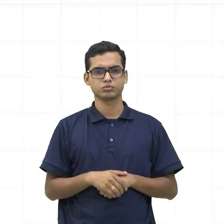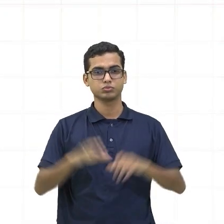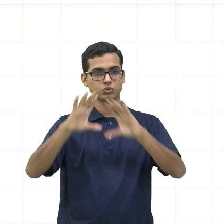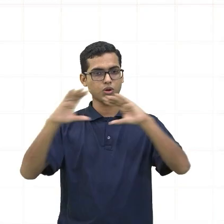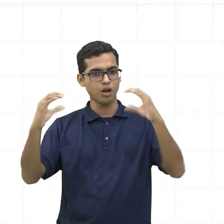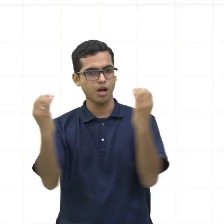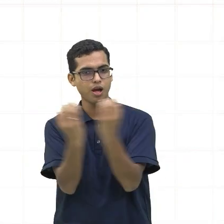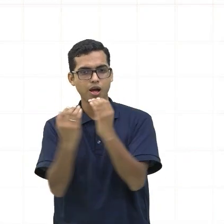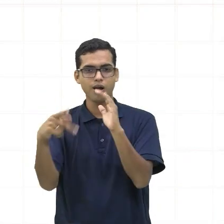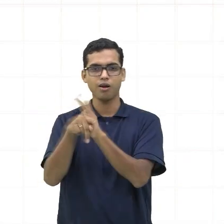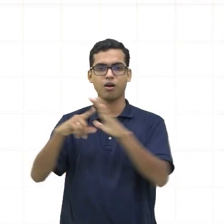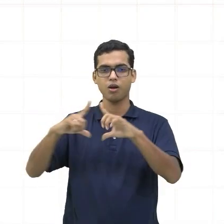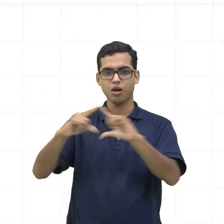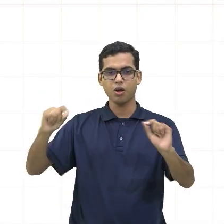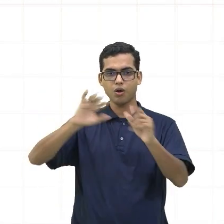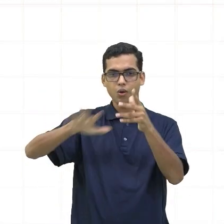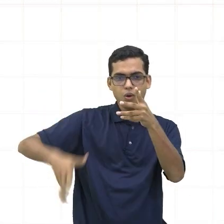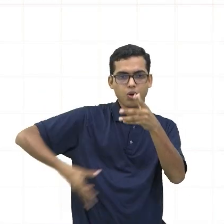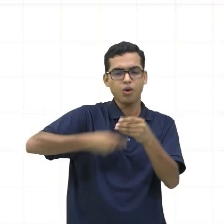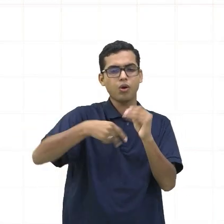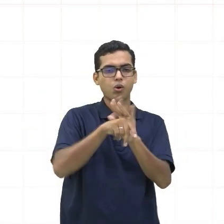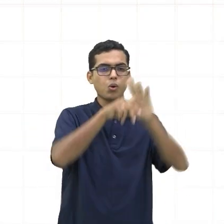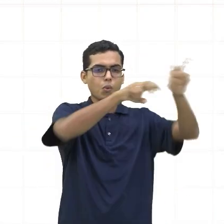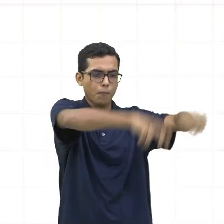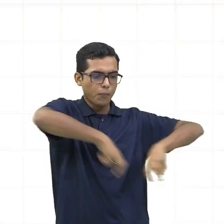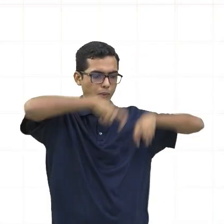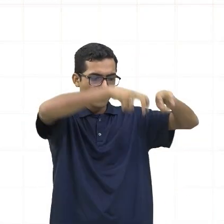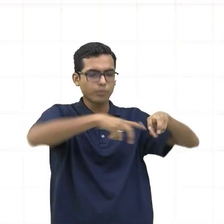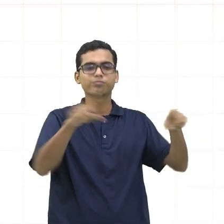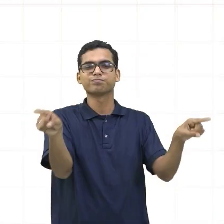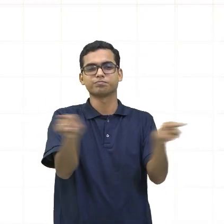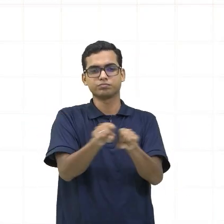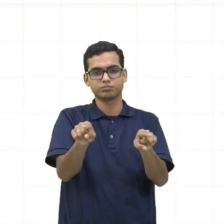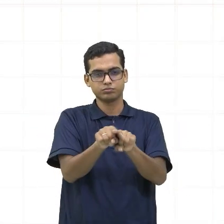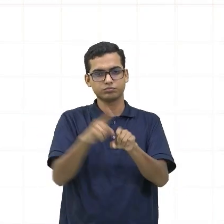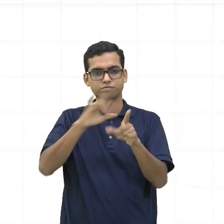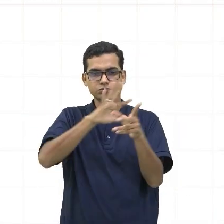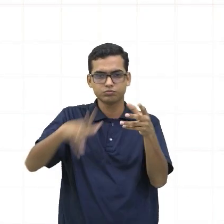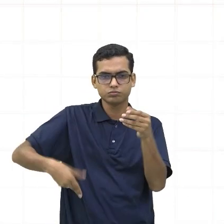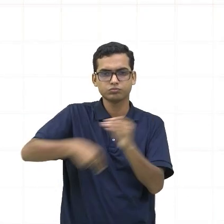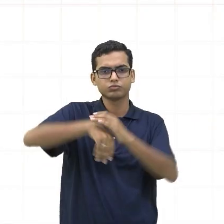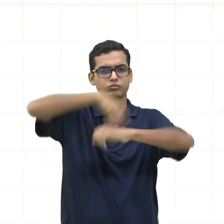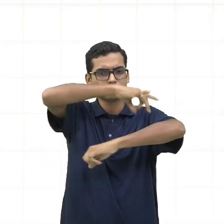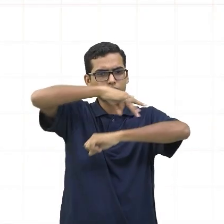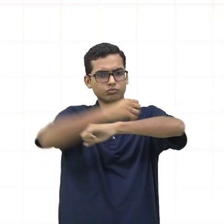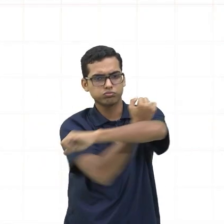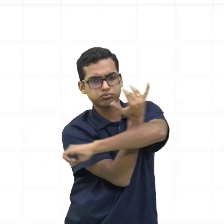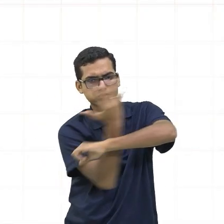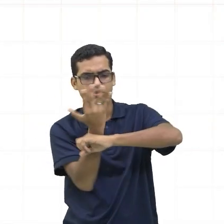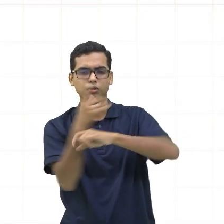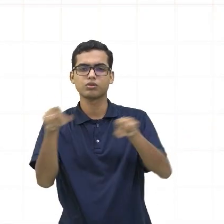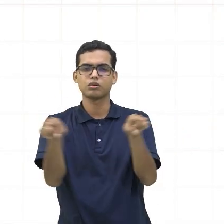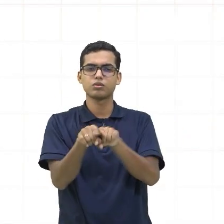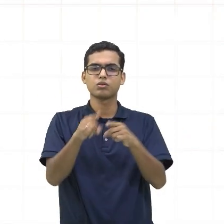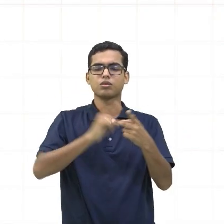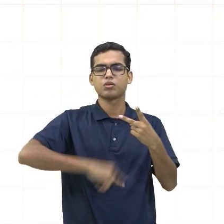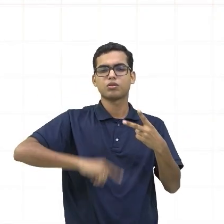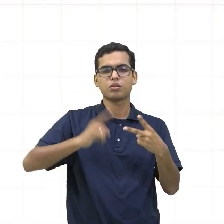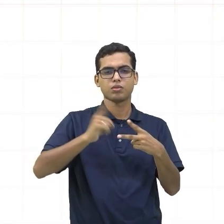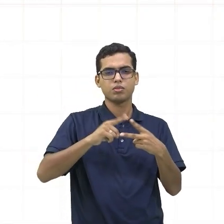comunidade japonesa está na agricultura, onde eles tiveram forte contribuição para o plantio da juta e da pimenta do